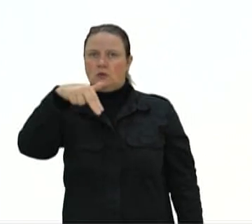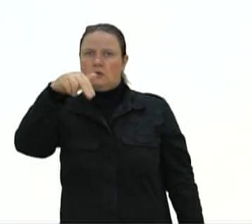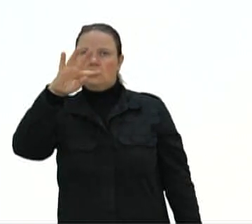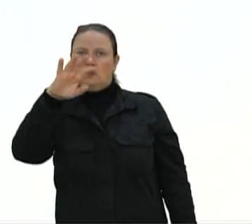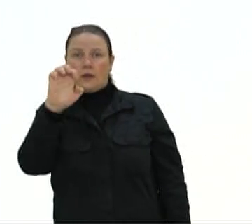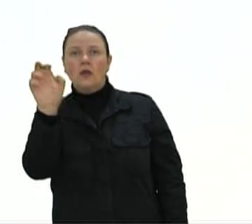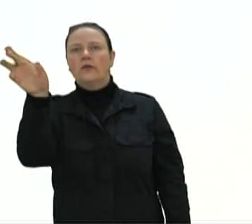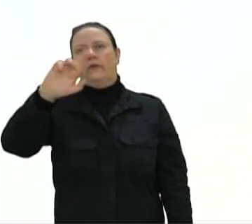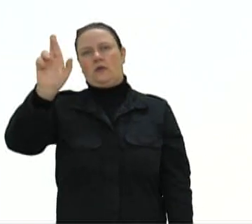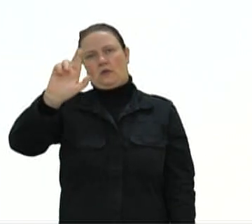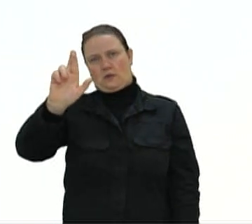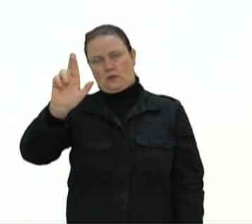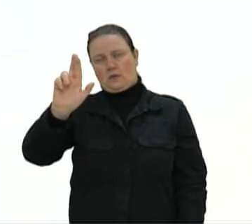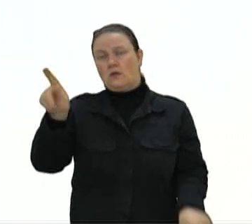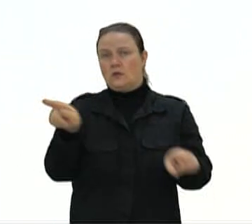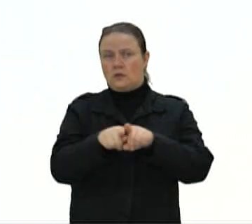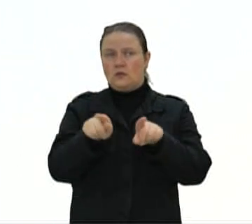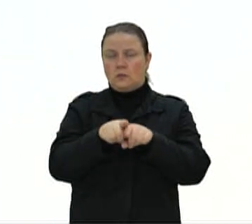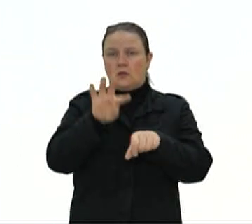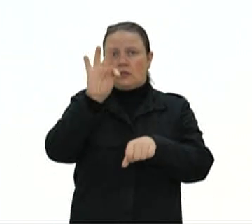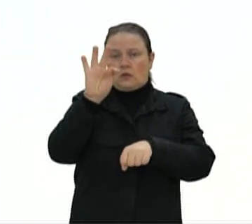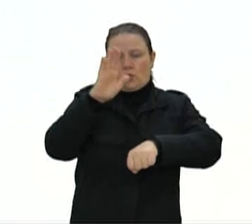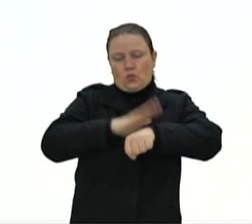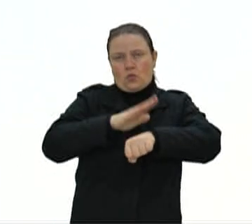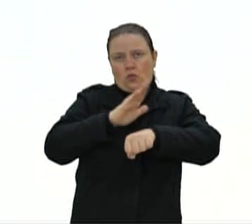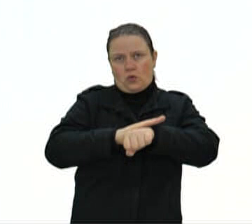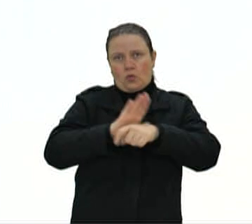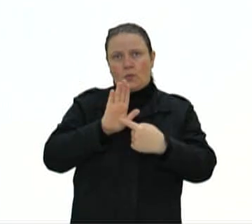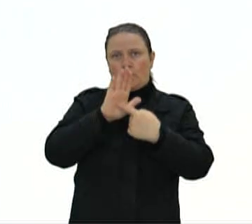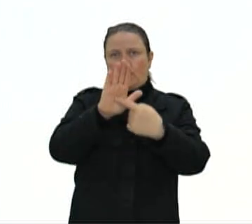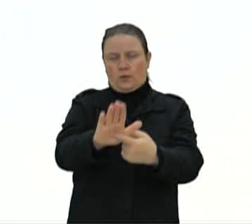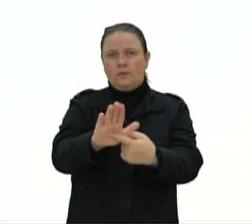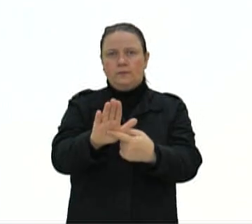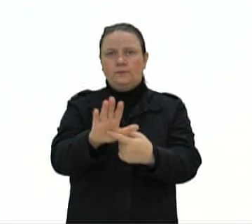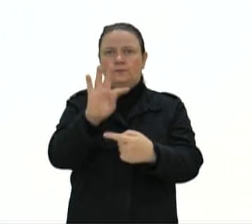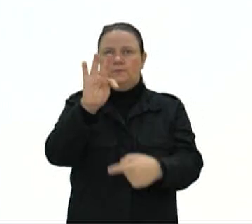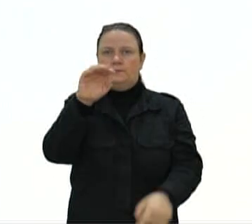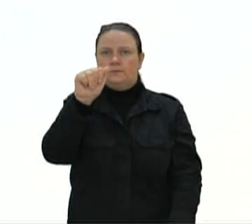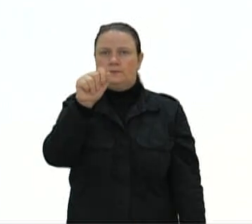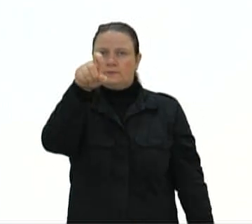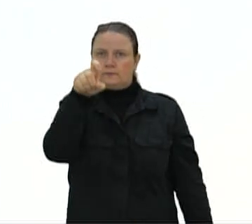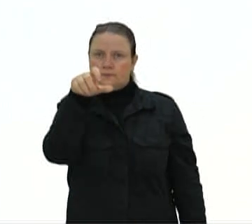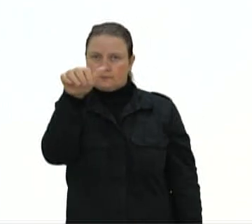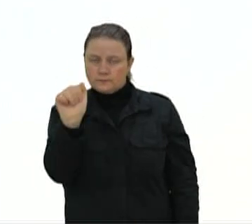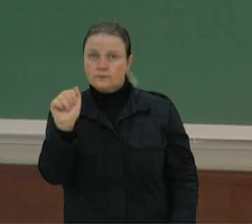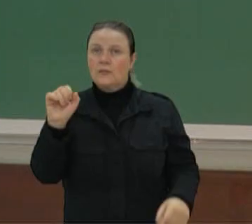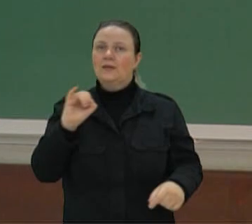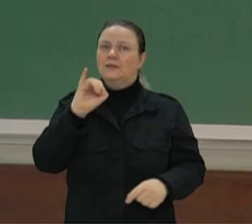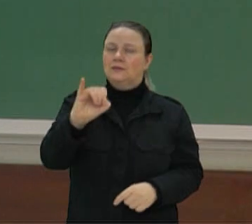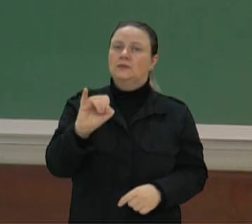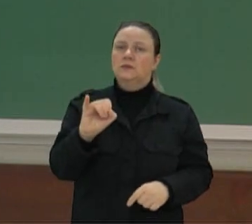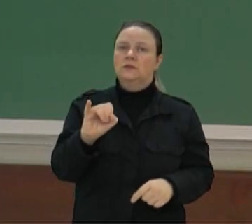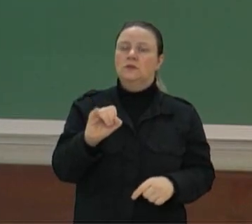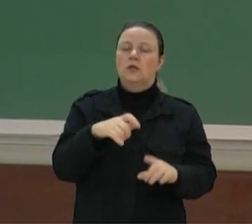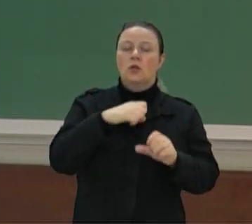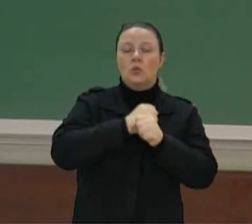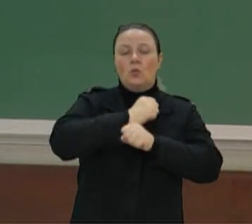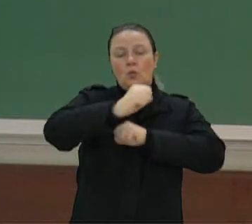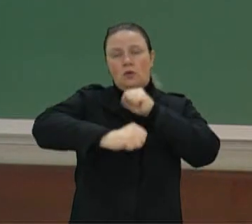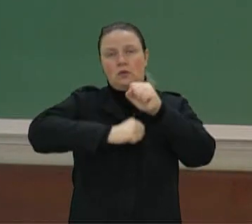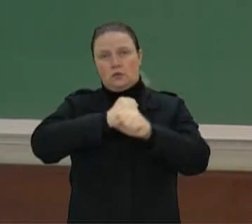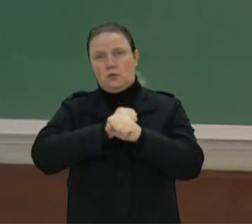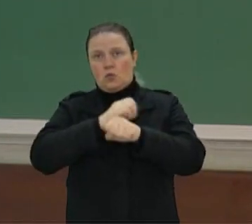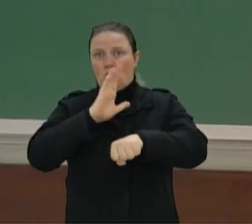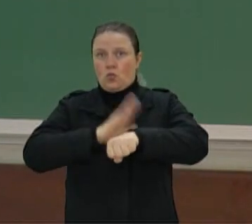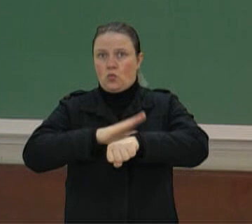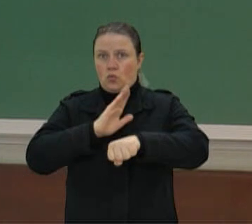E T na mesma unidade de tempo que se refere à taxa. Ou seja, se a taxa estiver anual, tempo tem que